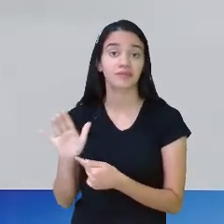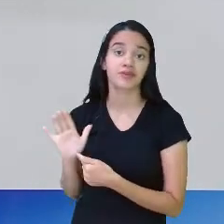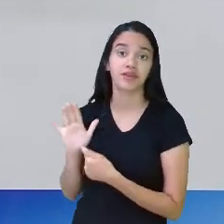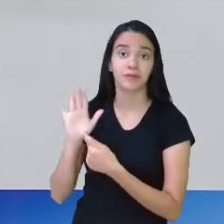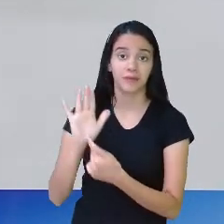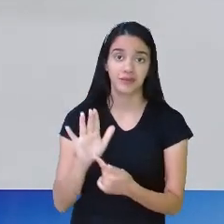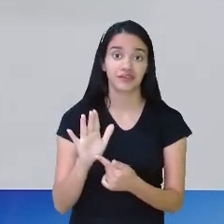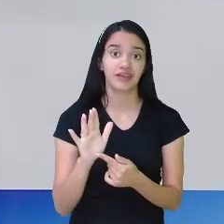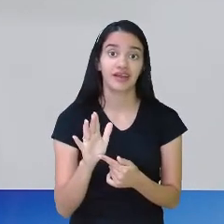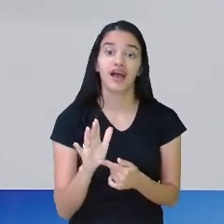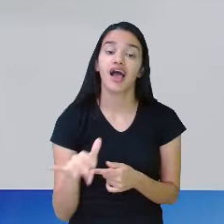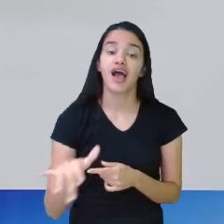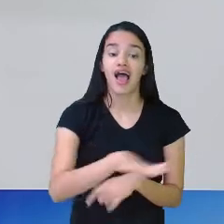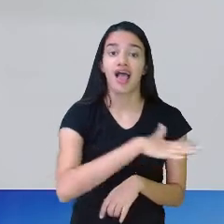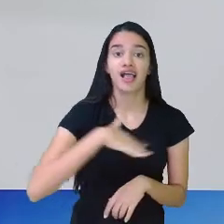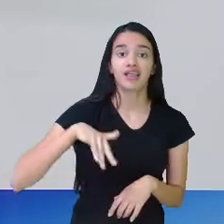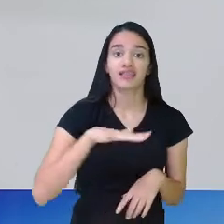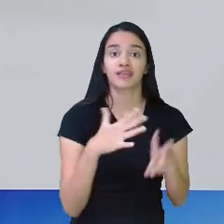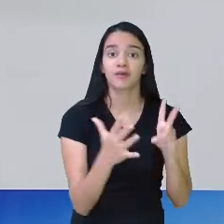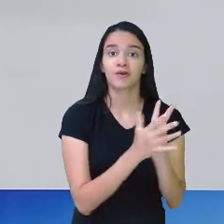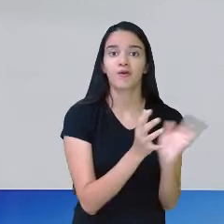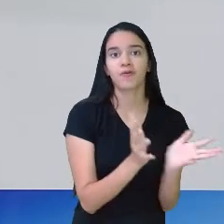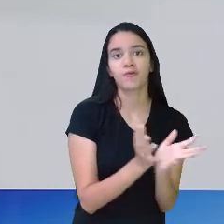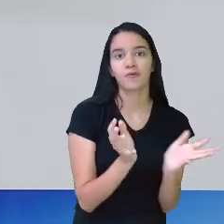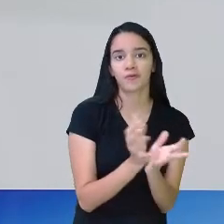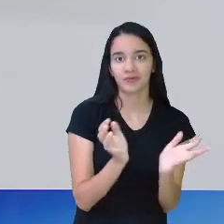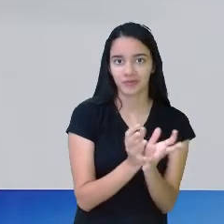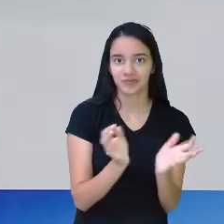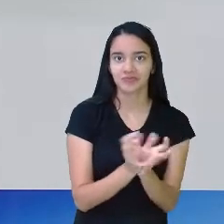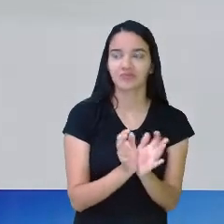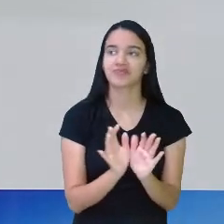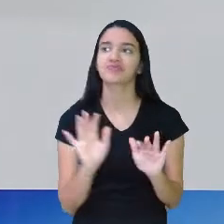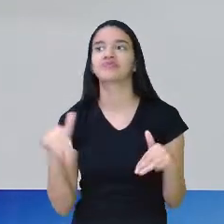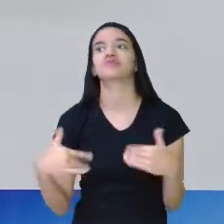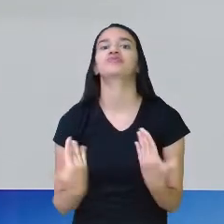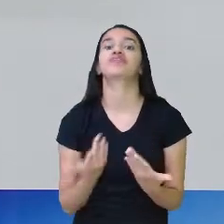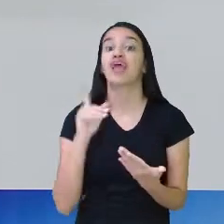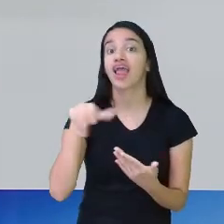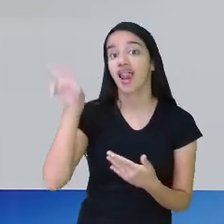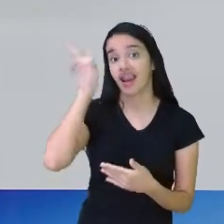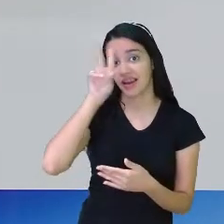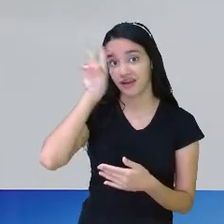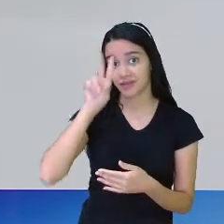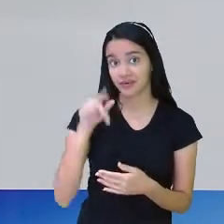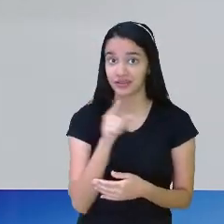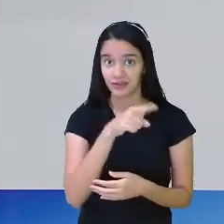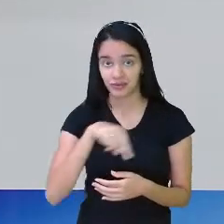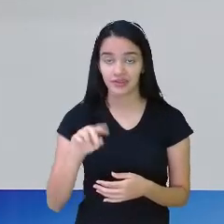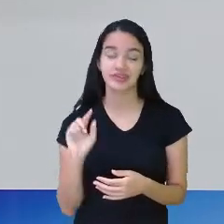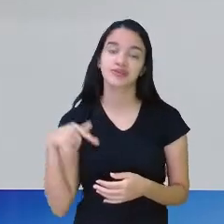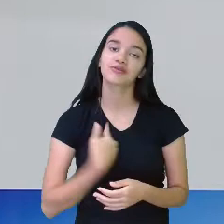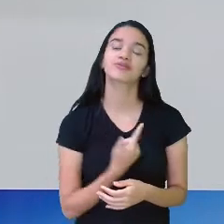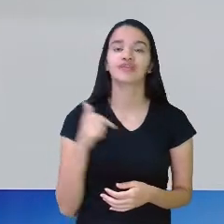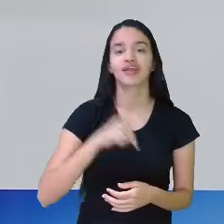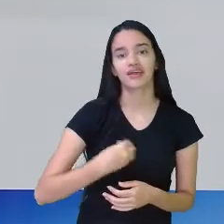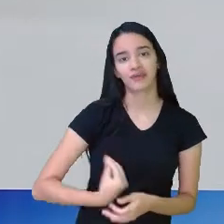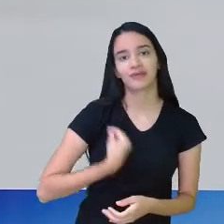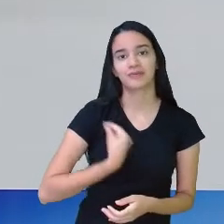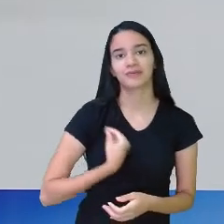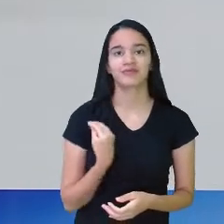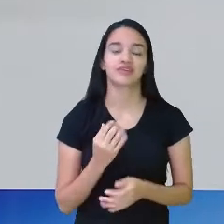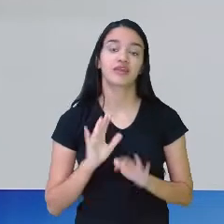ilustrar as terras indígenas, que a gente vai falar hoje sobre os indígenas. E lembrando a vocês que a gente está aqui no ao vivo,